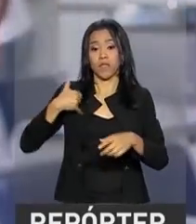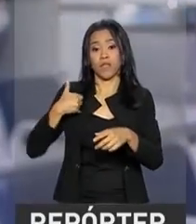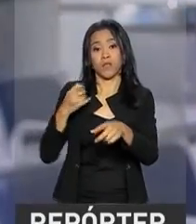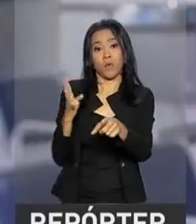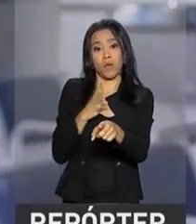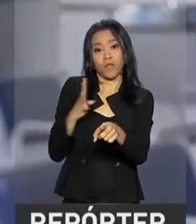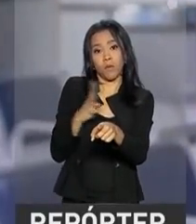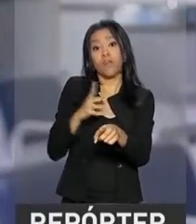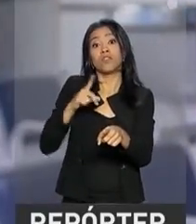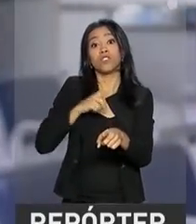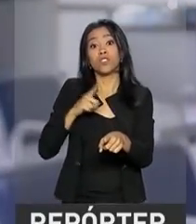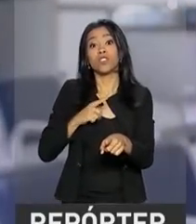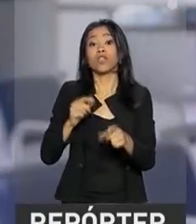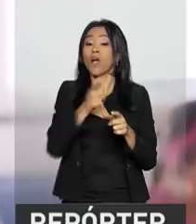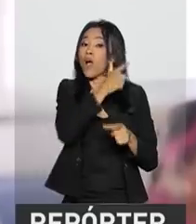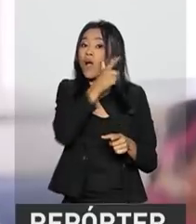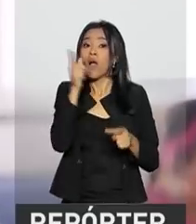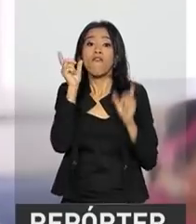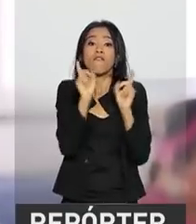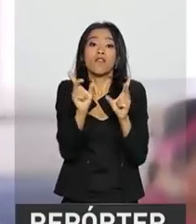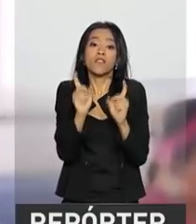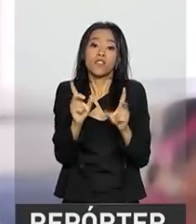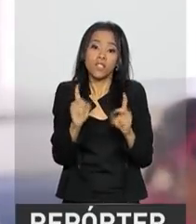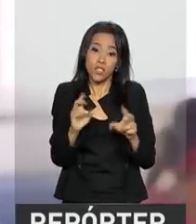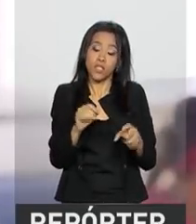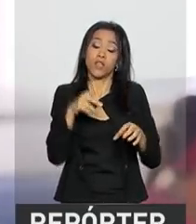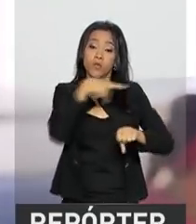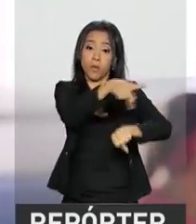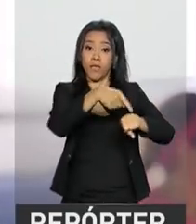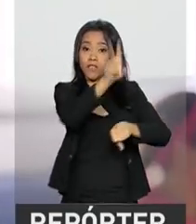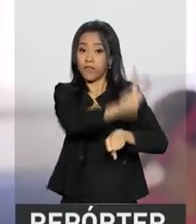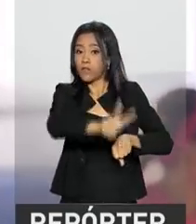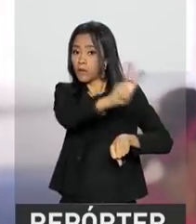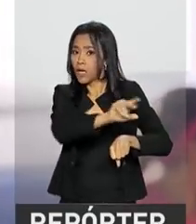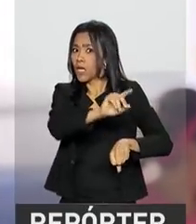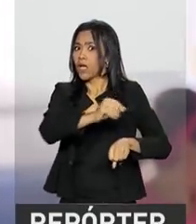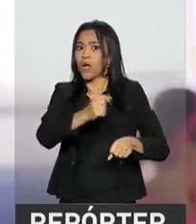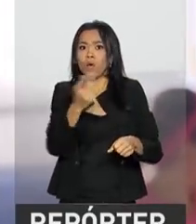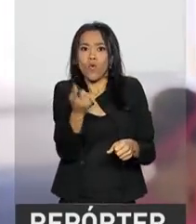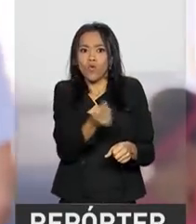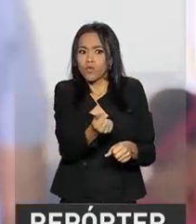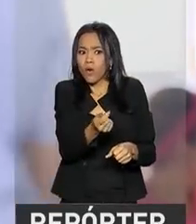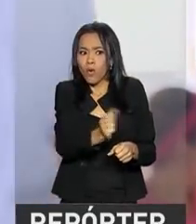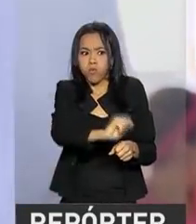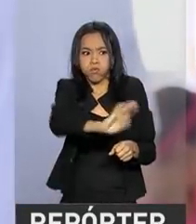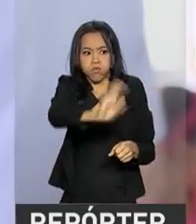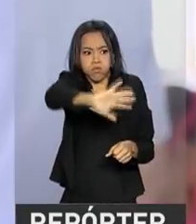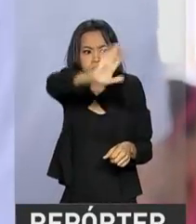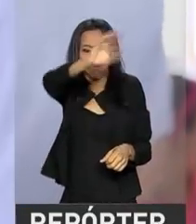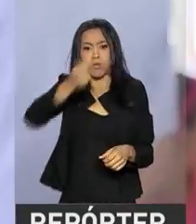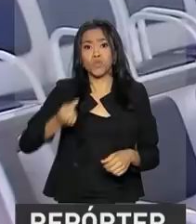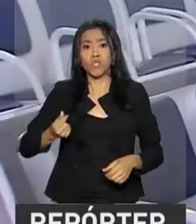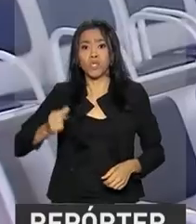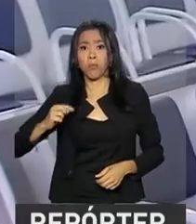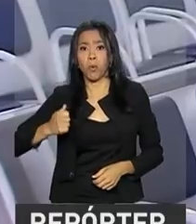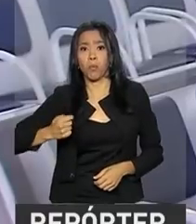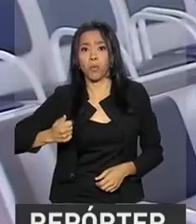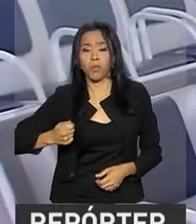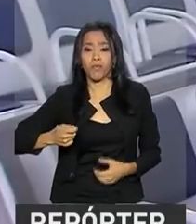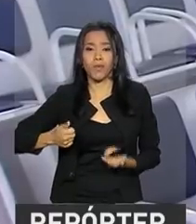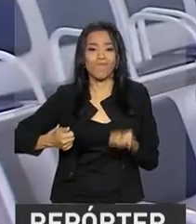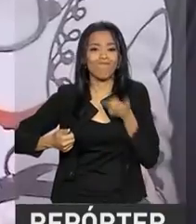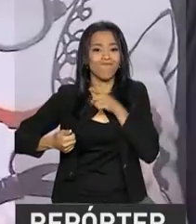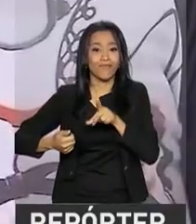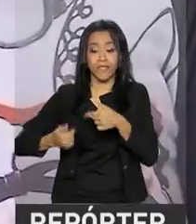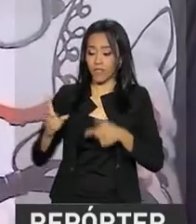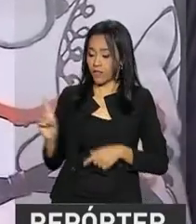anos, tinha uma lanchonete na Venezuela. Ela conta que com os sucessivos aumentos de preços, o dinheiro foi ficando escasso.